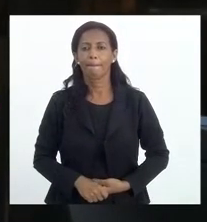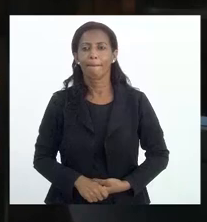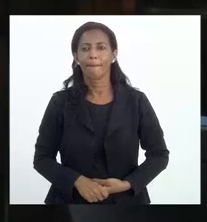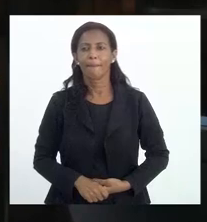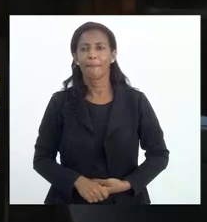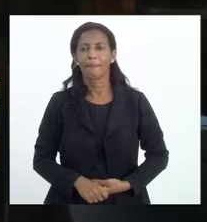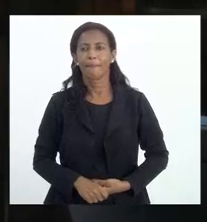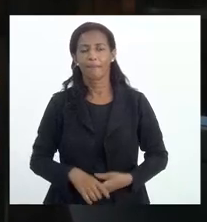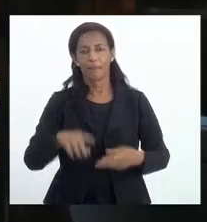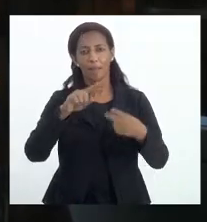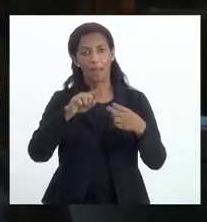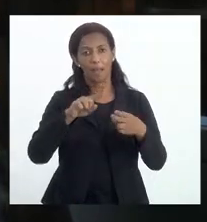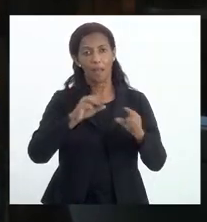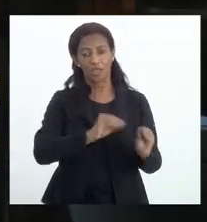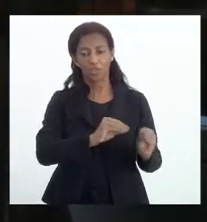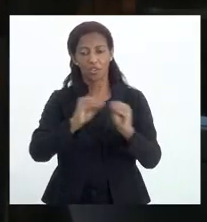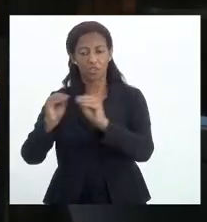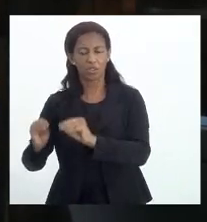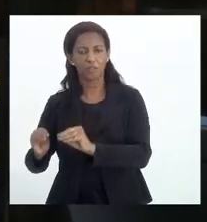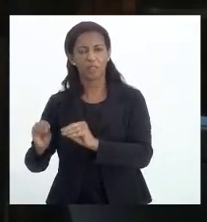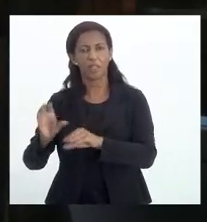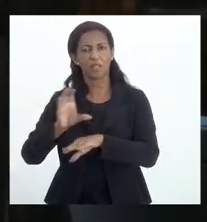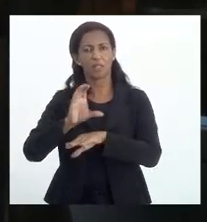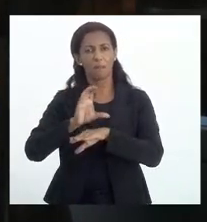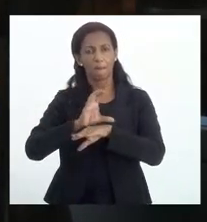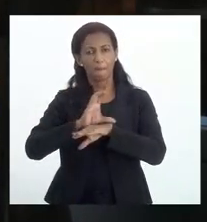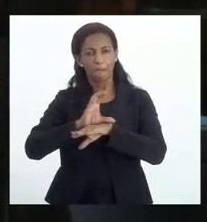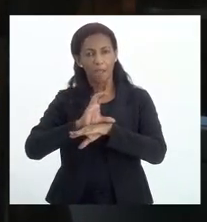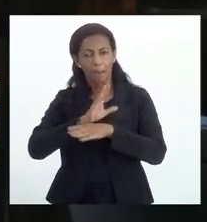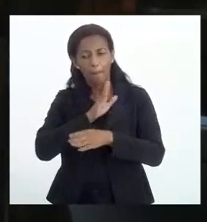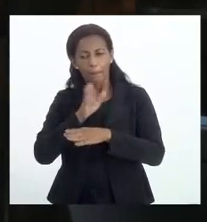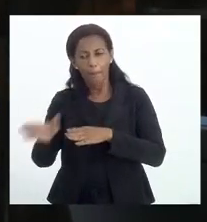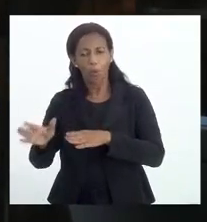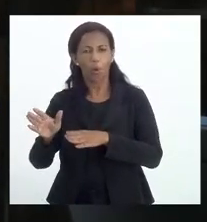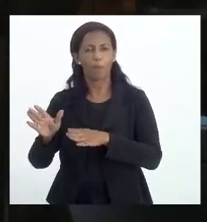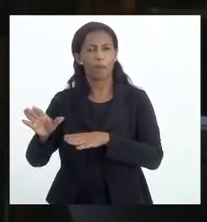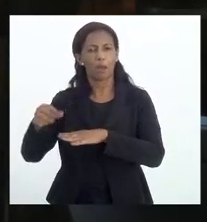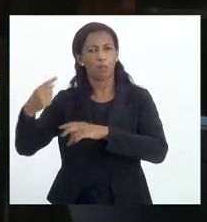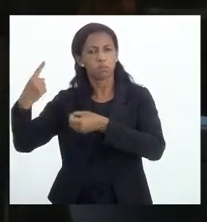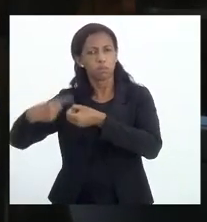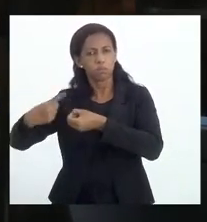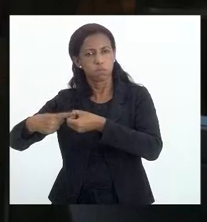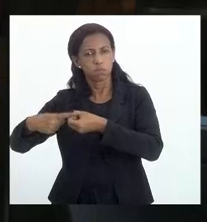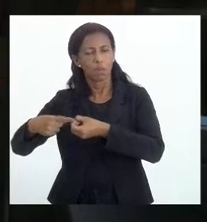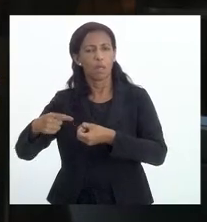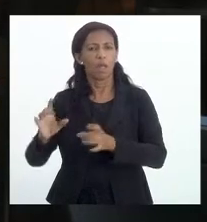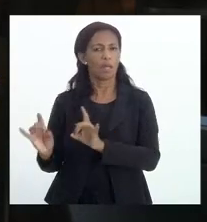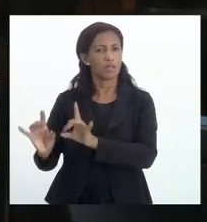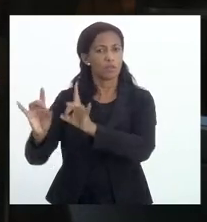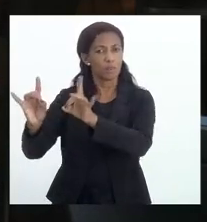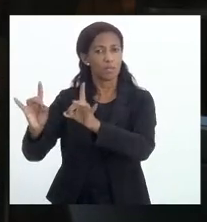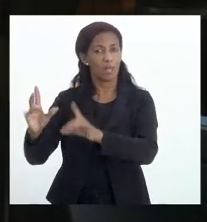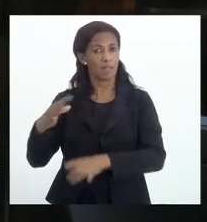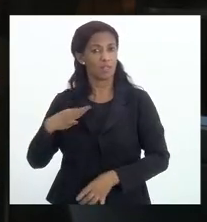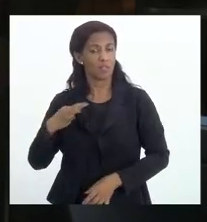Excetuando-se as transferências constitucionais aos municípios, as especiais e as doações e transferências